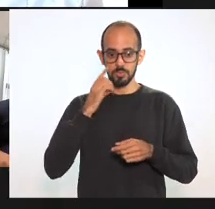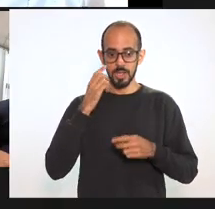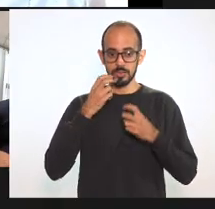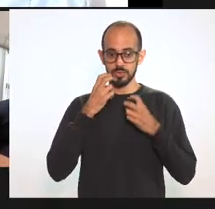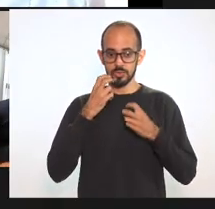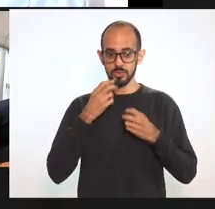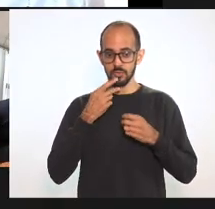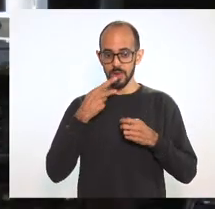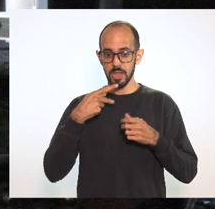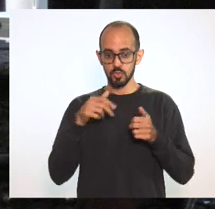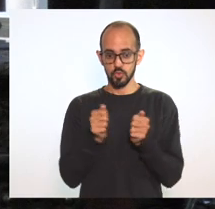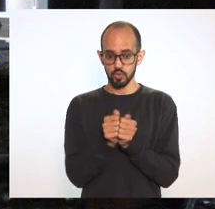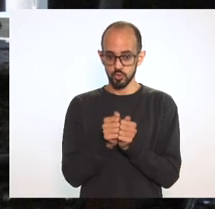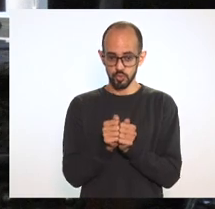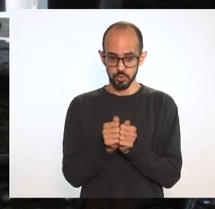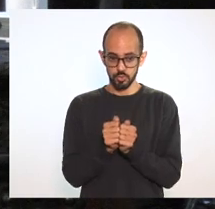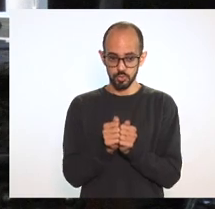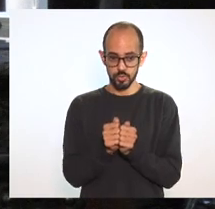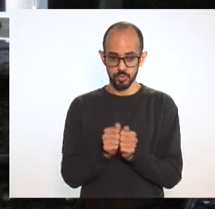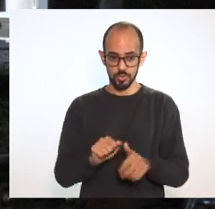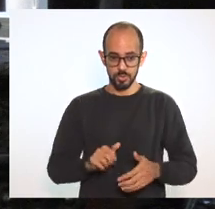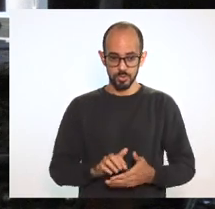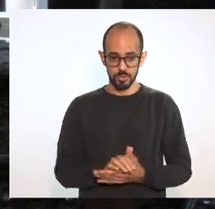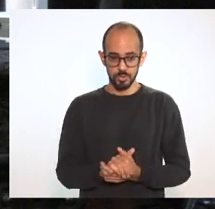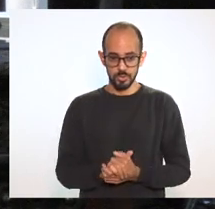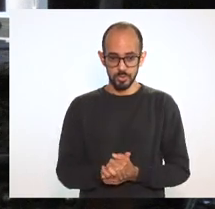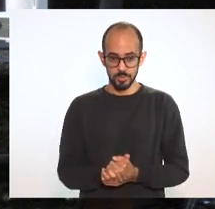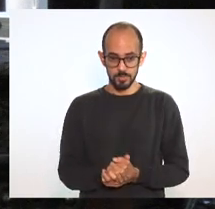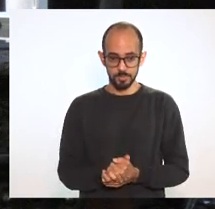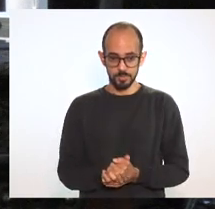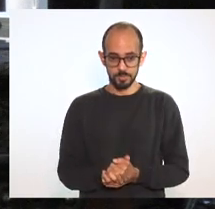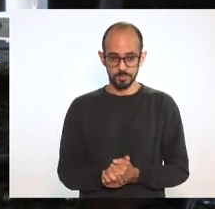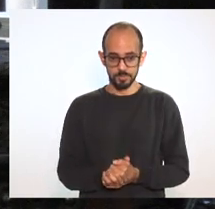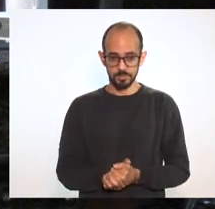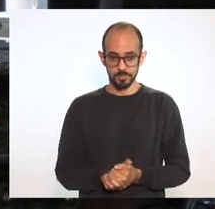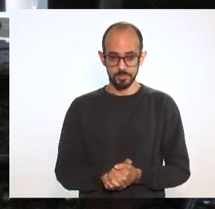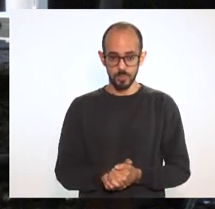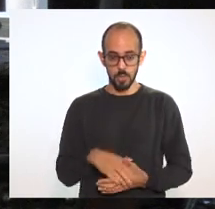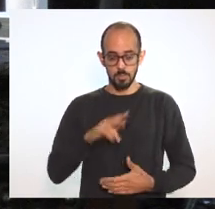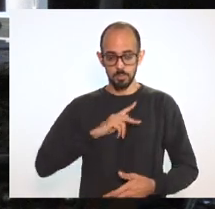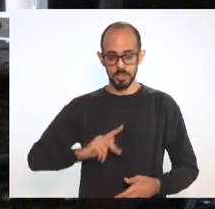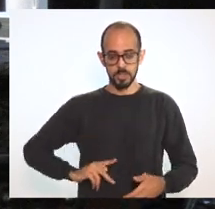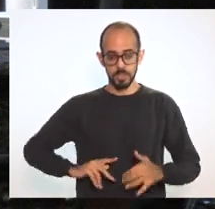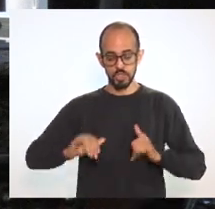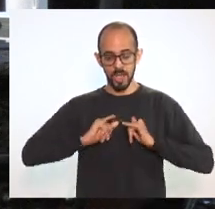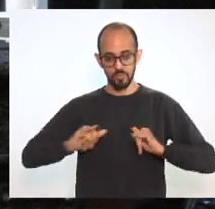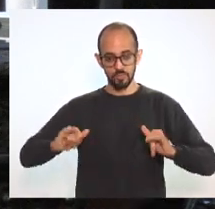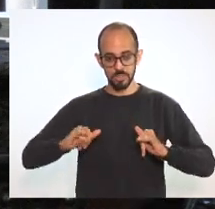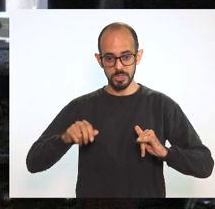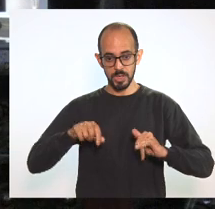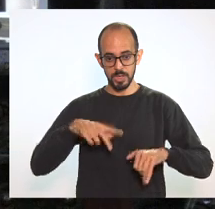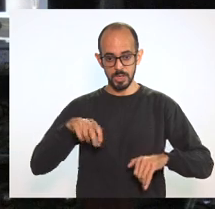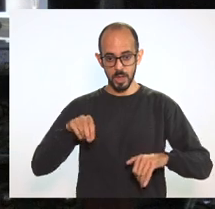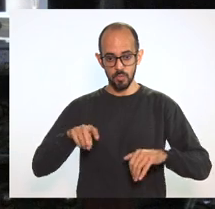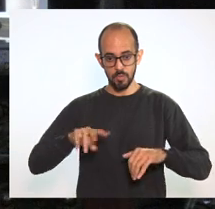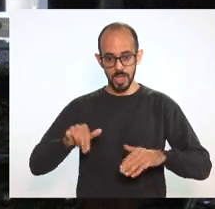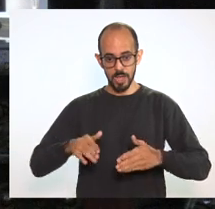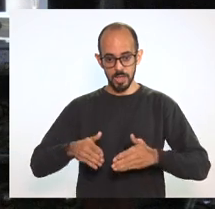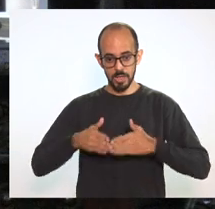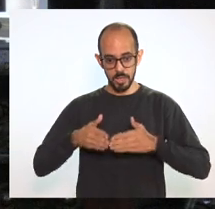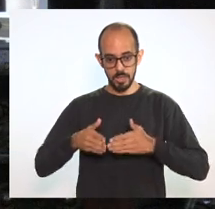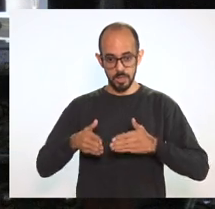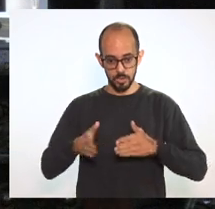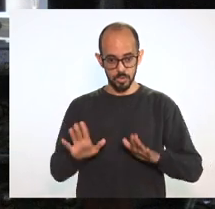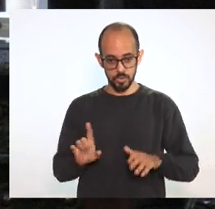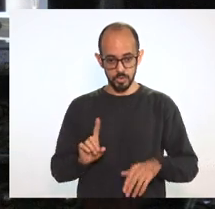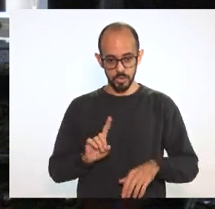Presidente, eu fui citado aqui, presidente. Não vou conceder. Eu não vou, Alexandre, Vossa Excelência tem uma mania feia de